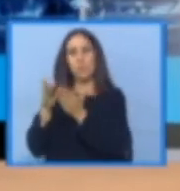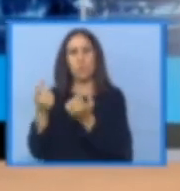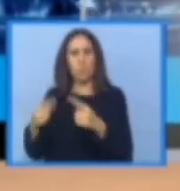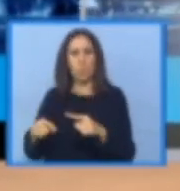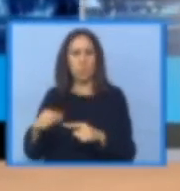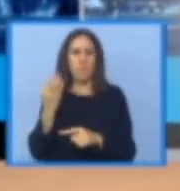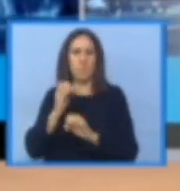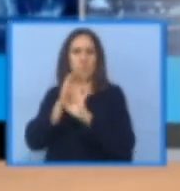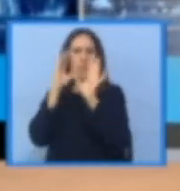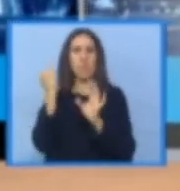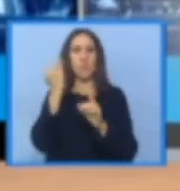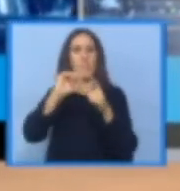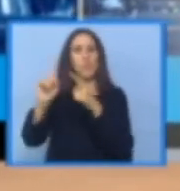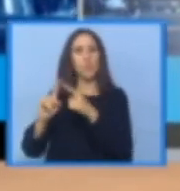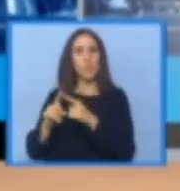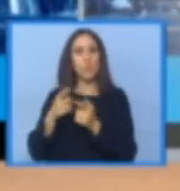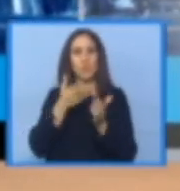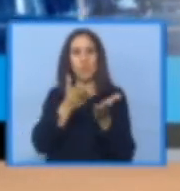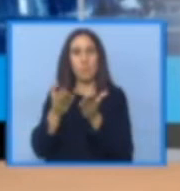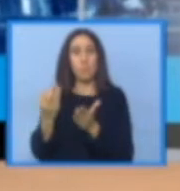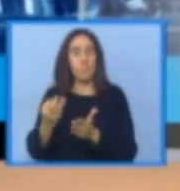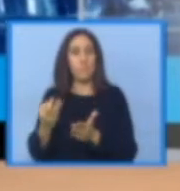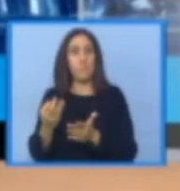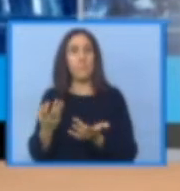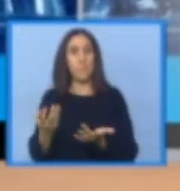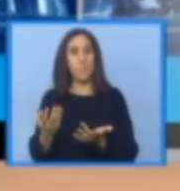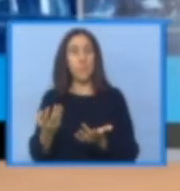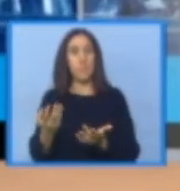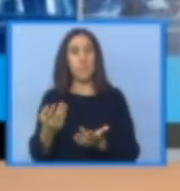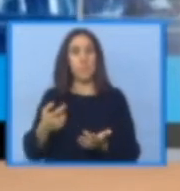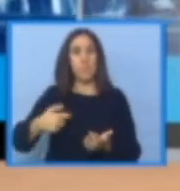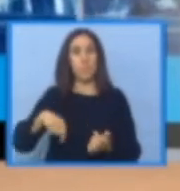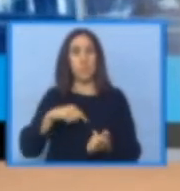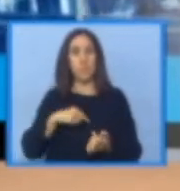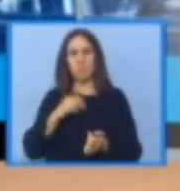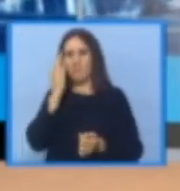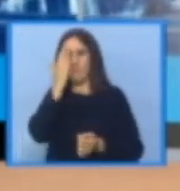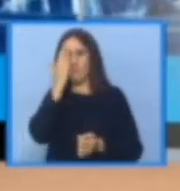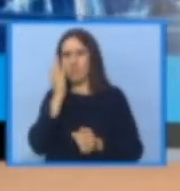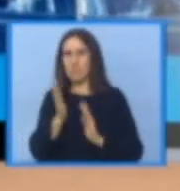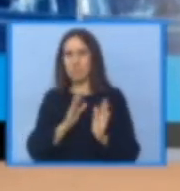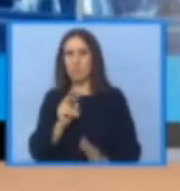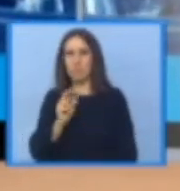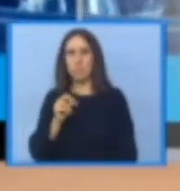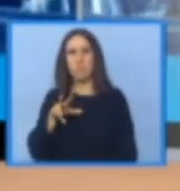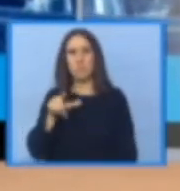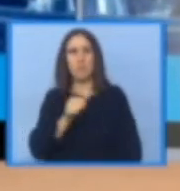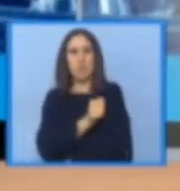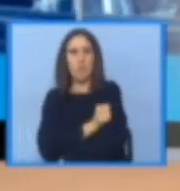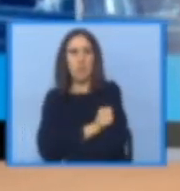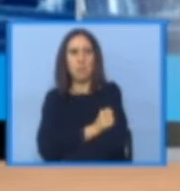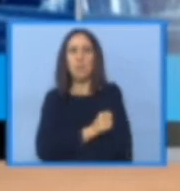são várias instituições que estão no terreno a ajudar, porque, de facto, as nossas estimativas é que há cerca de 13 mil casas que